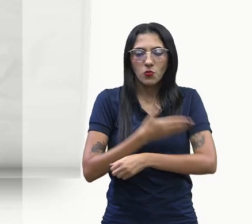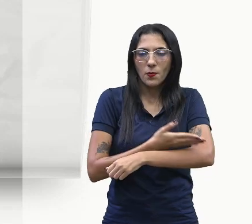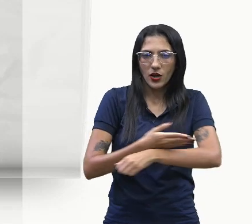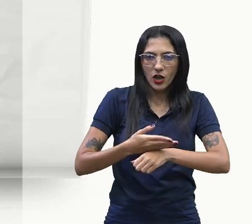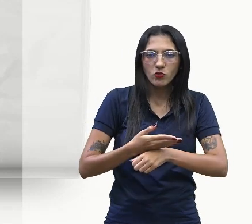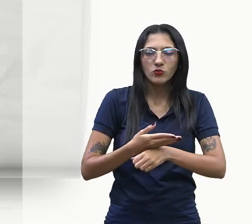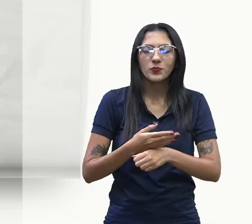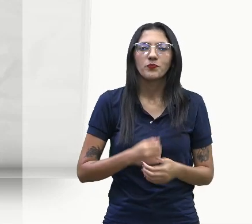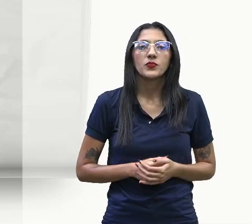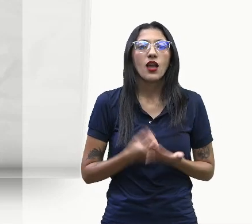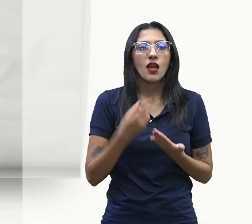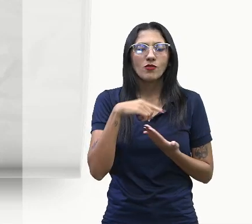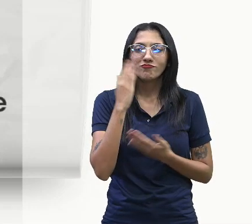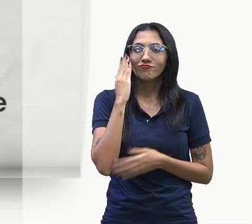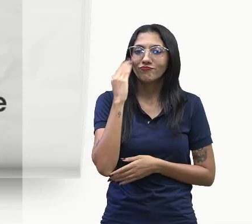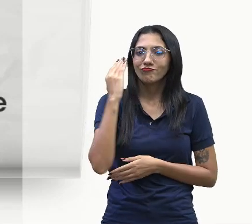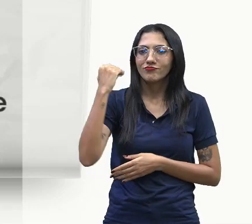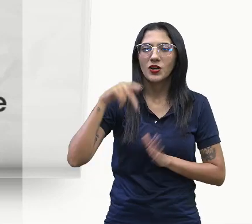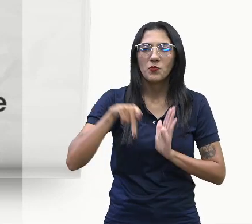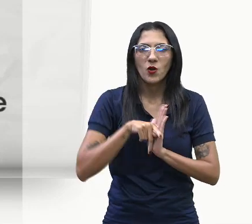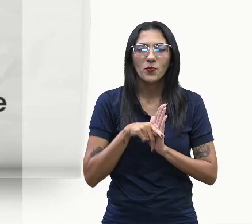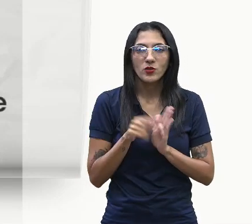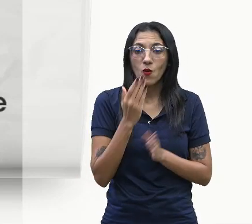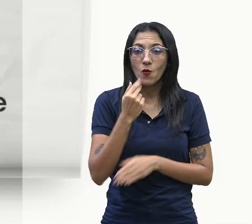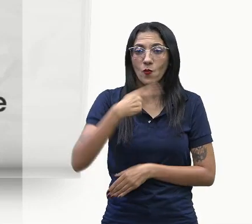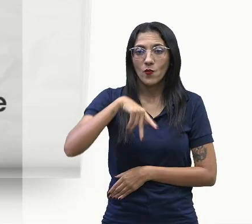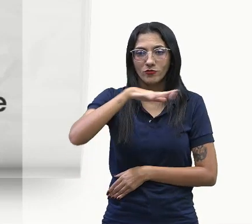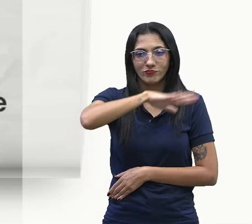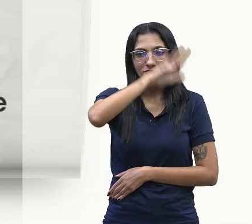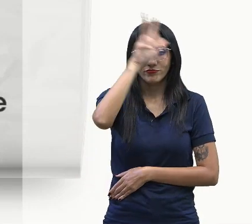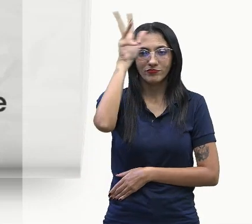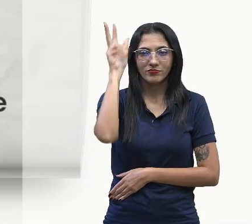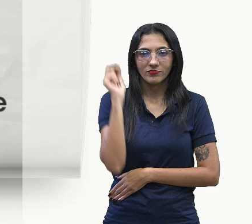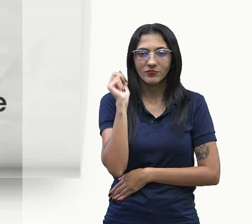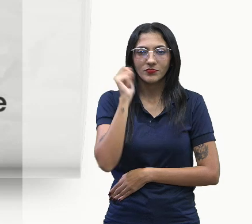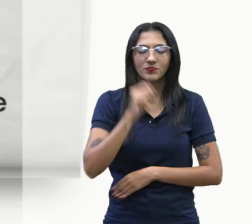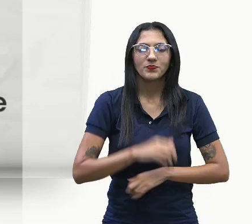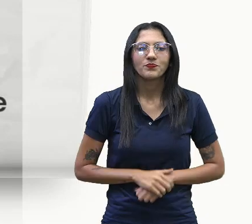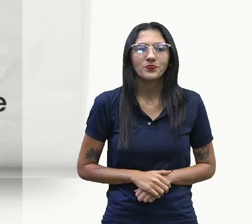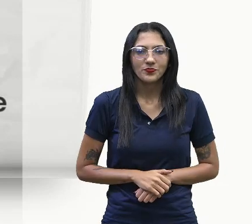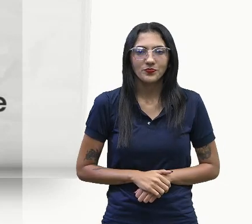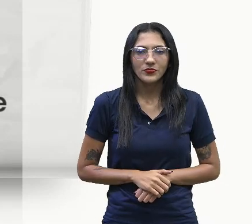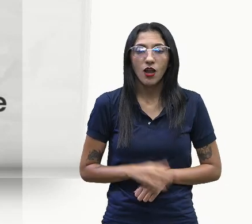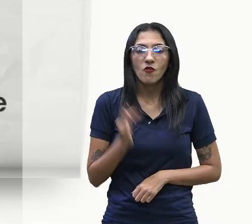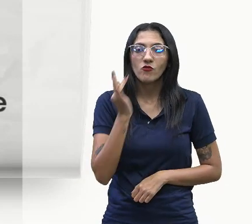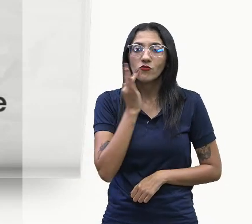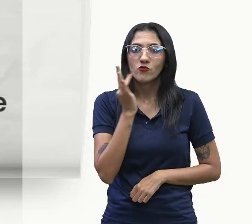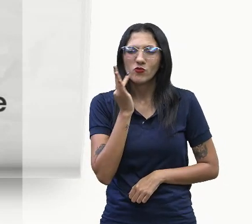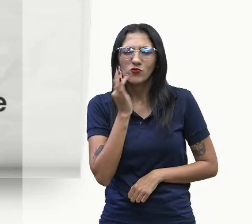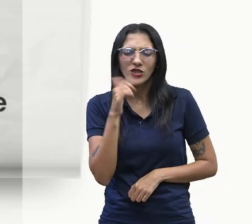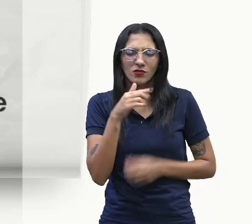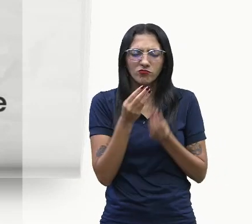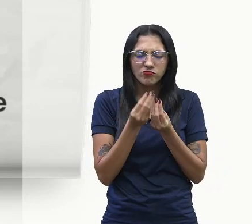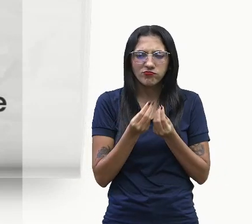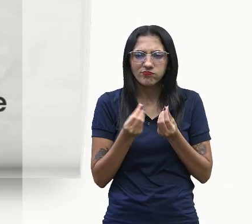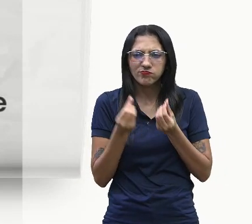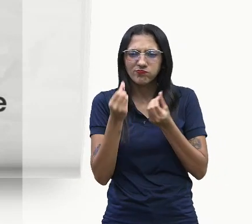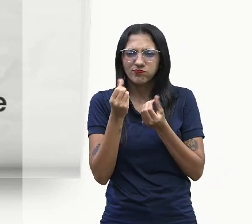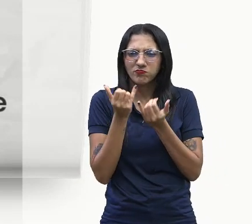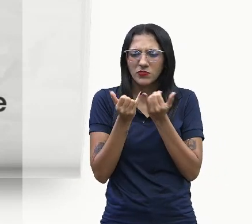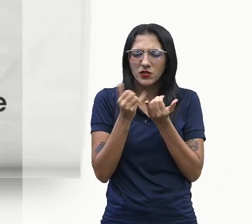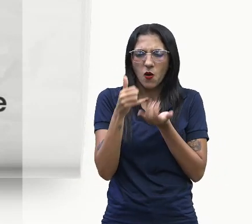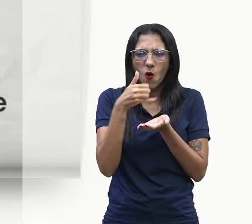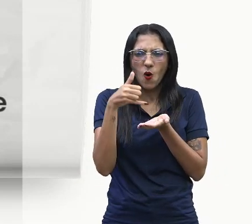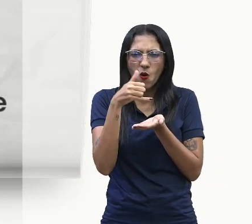símbolo da culinária amazonense. A polpa do fruto, com textura oleosa e